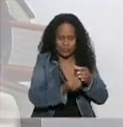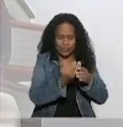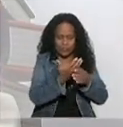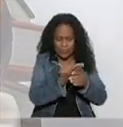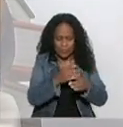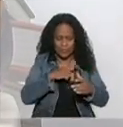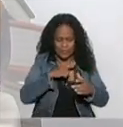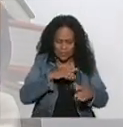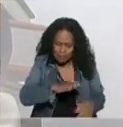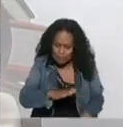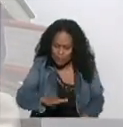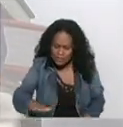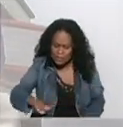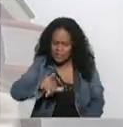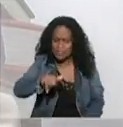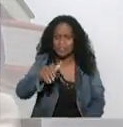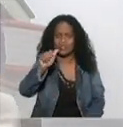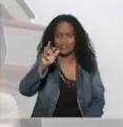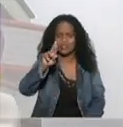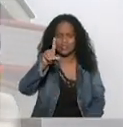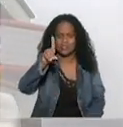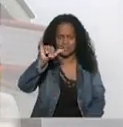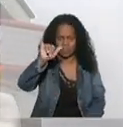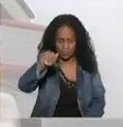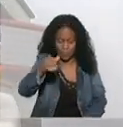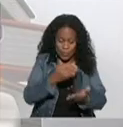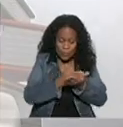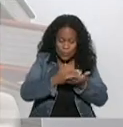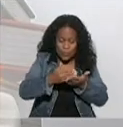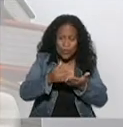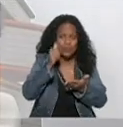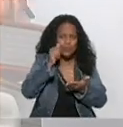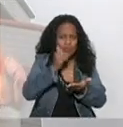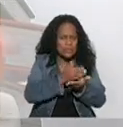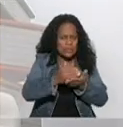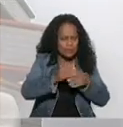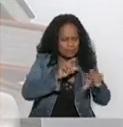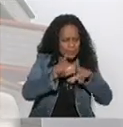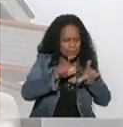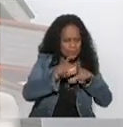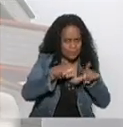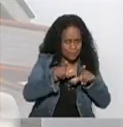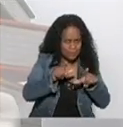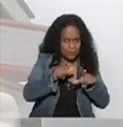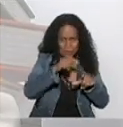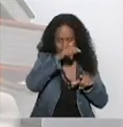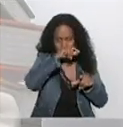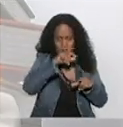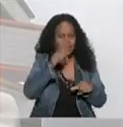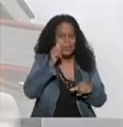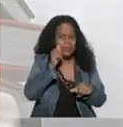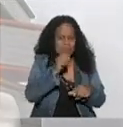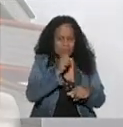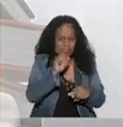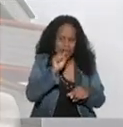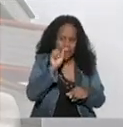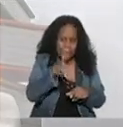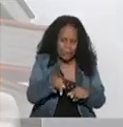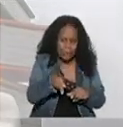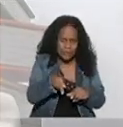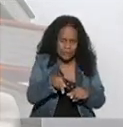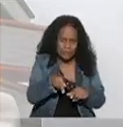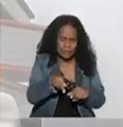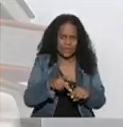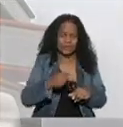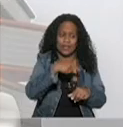e todos os nomes eram no diminutivo. Esquilinho, não sei o quê, a rosinha amarela, era tudo no diminutivo. E